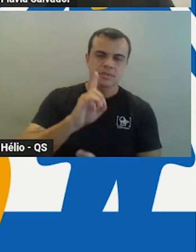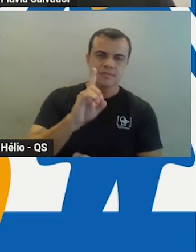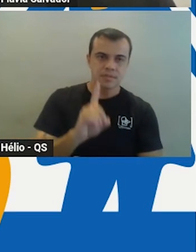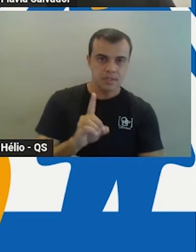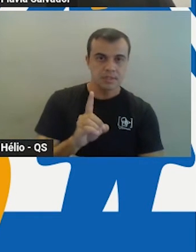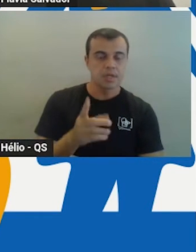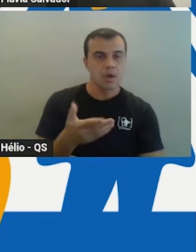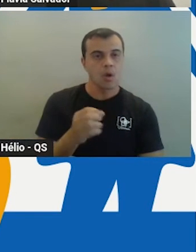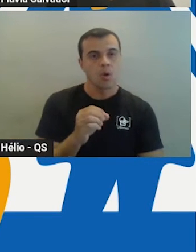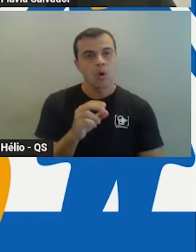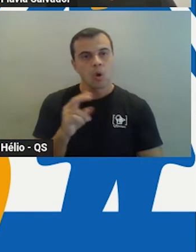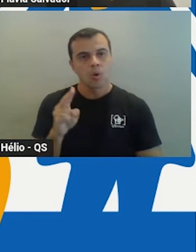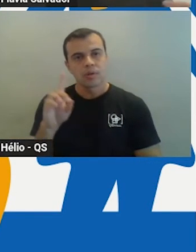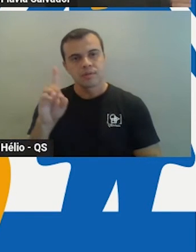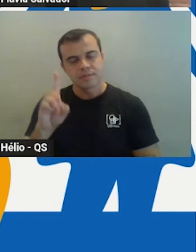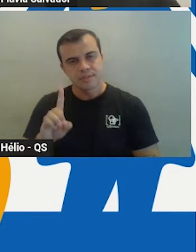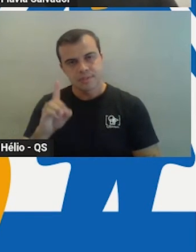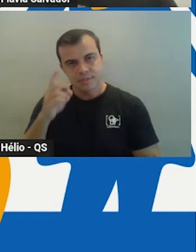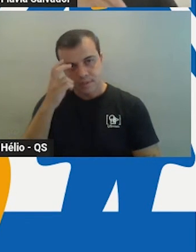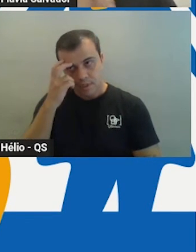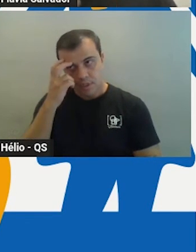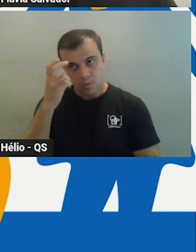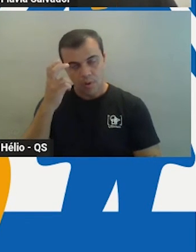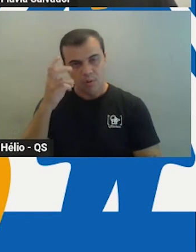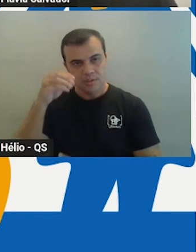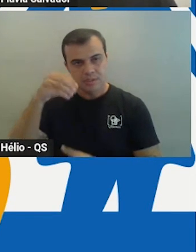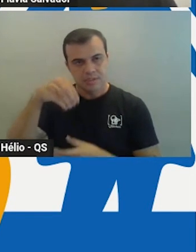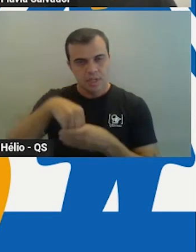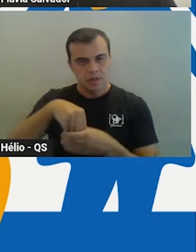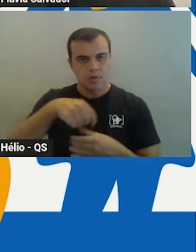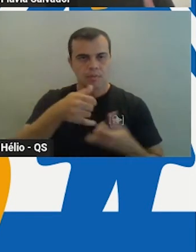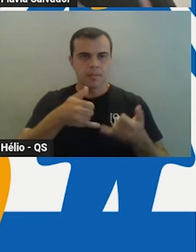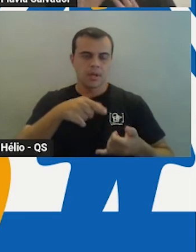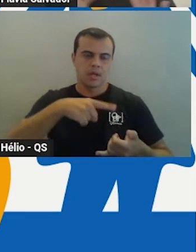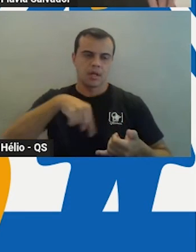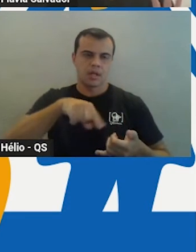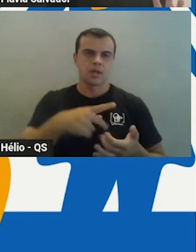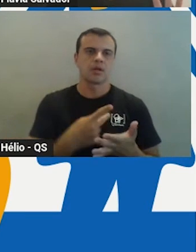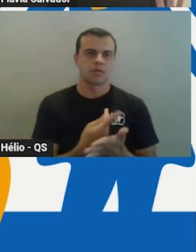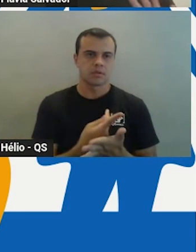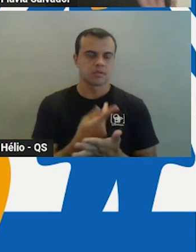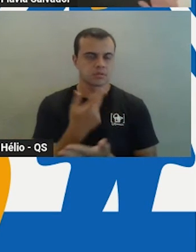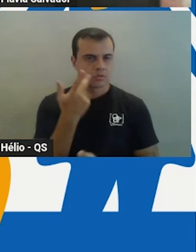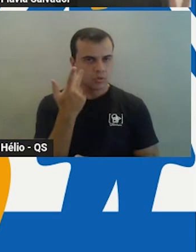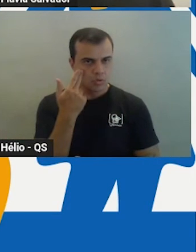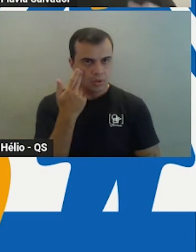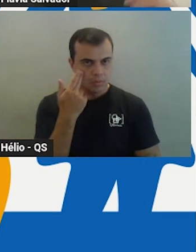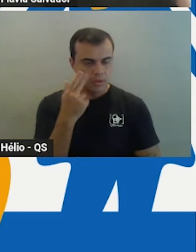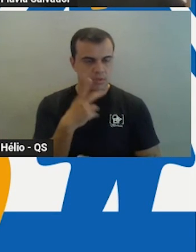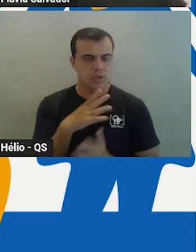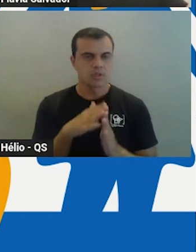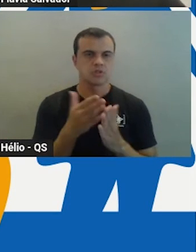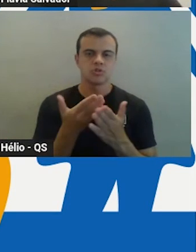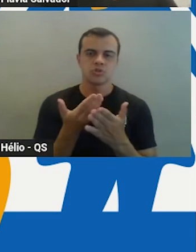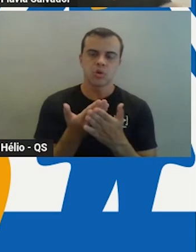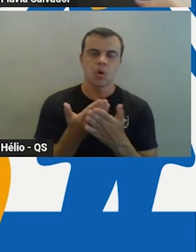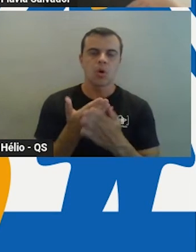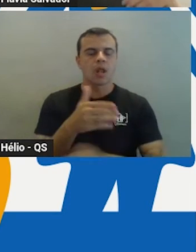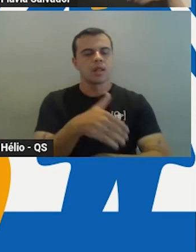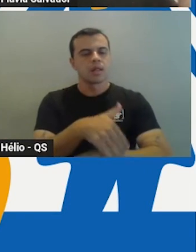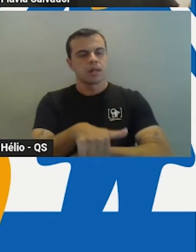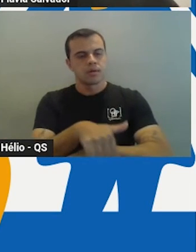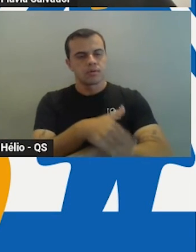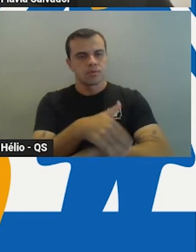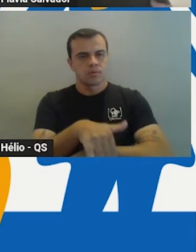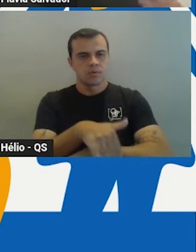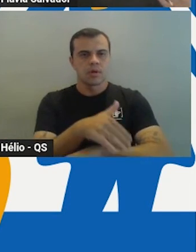motora ou uma deficiência intelectual dentro de uma brincadeira acontecendo naturalmente na escola, na rua,